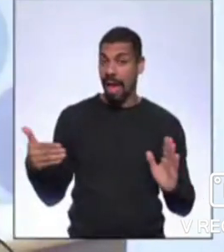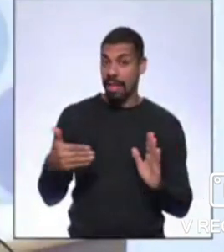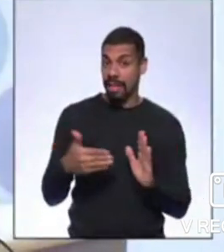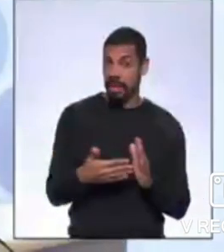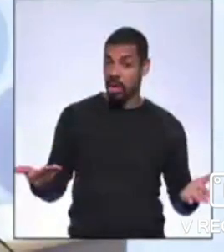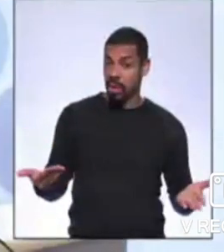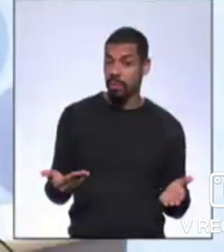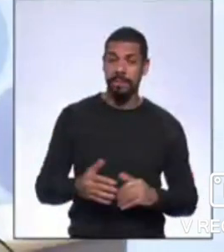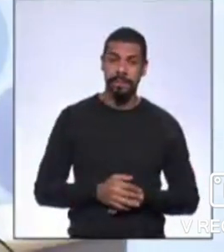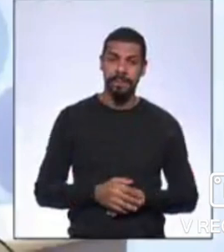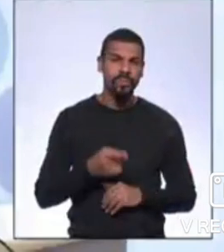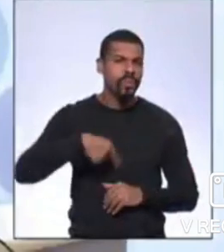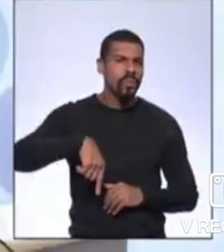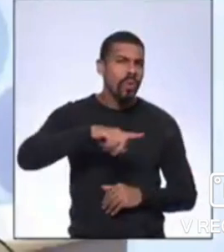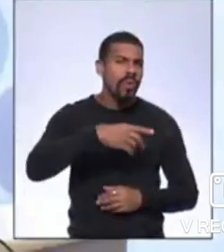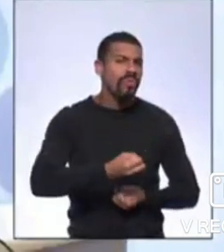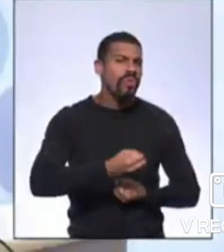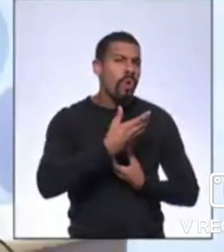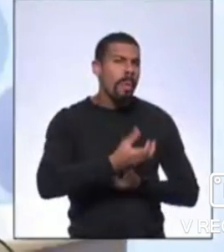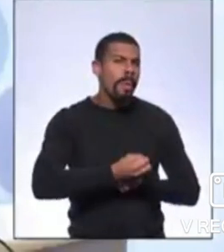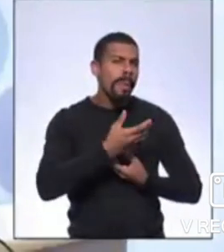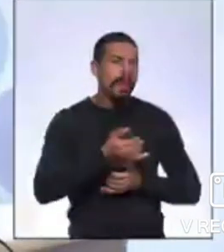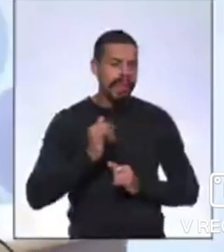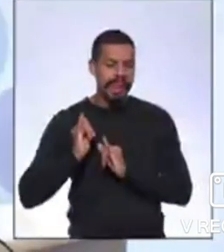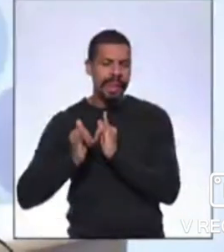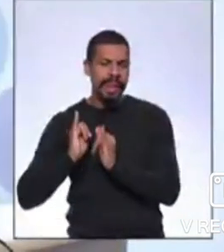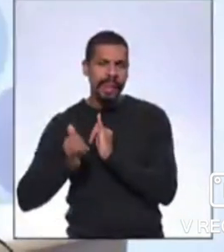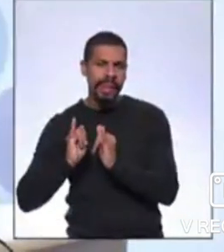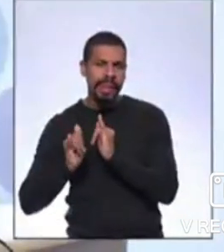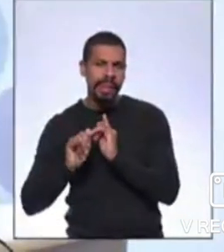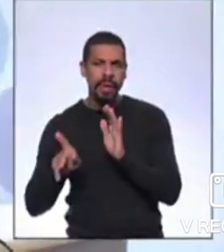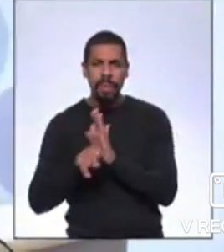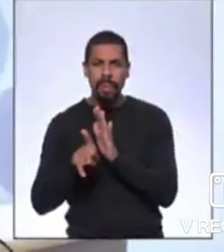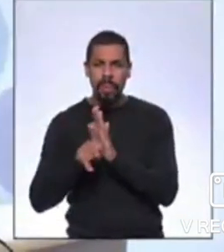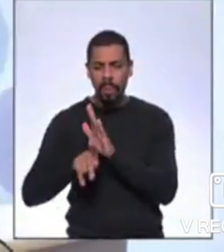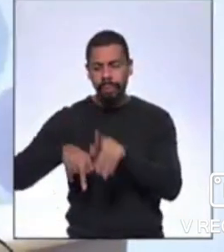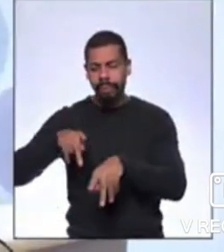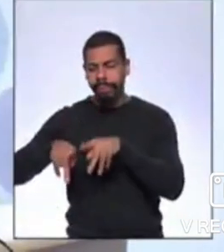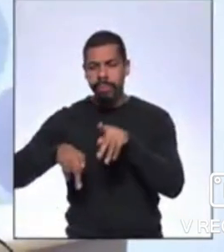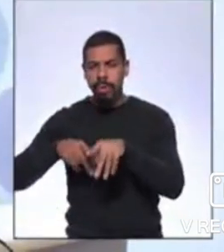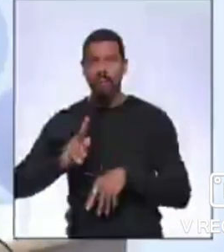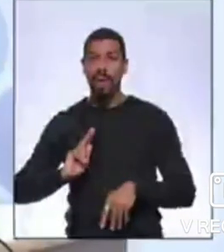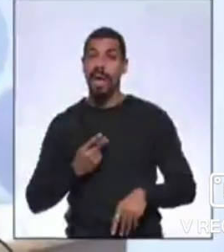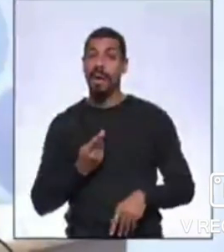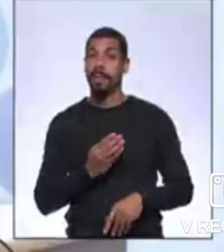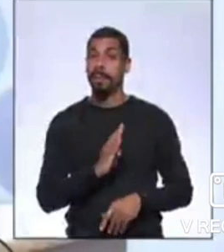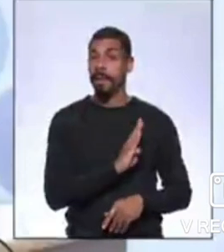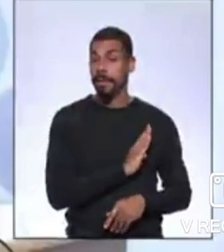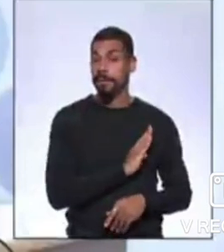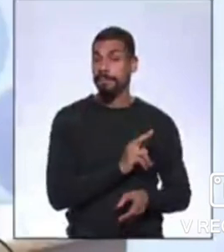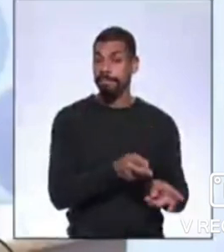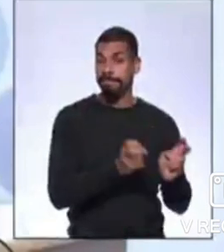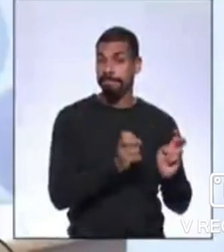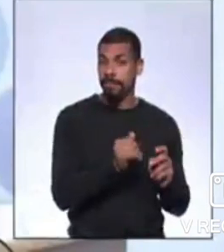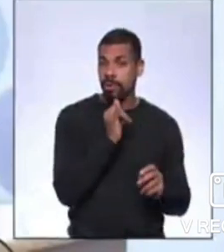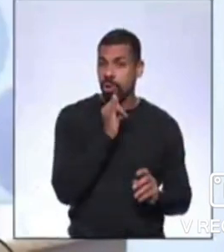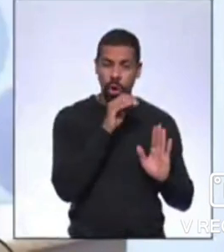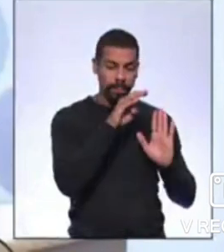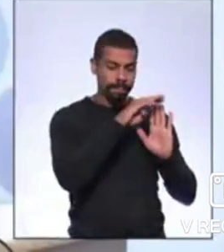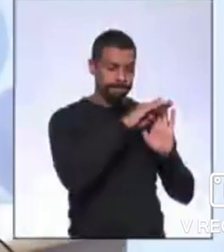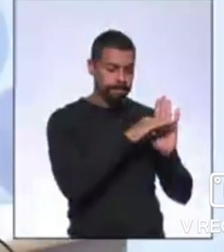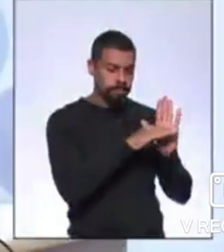Testamento, nos fornece uma importante narrativa histórica do povo hebreu. A gente consegue identificar códigos